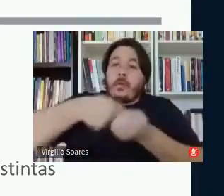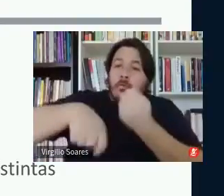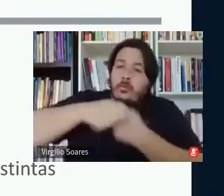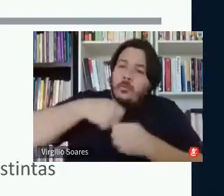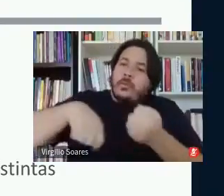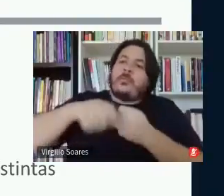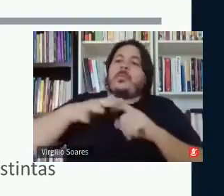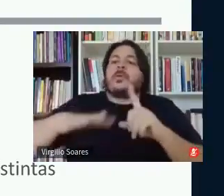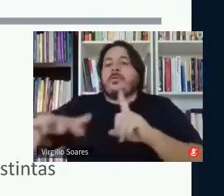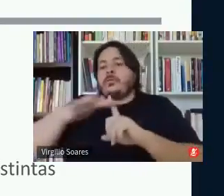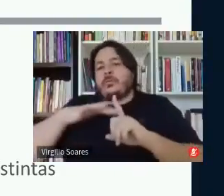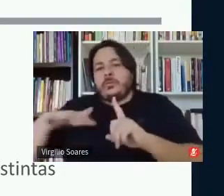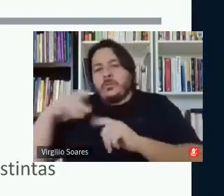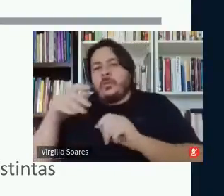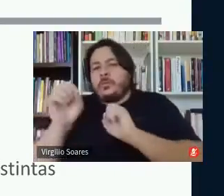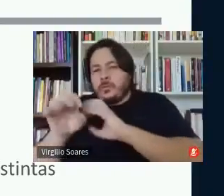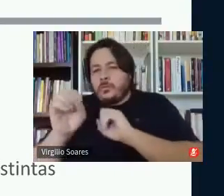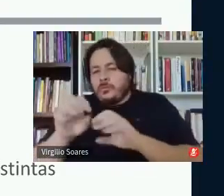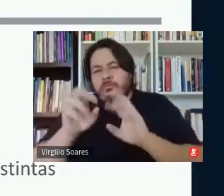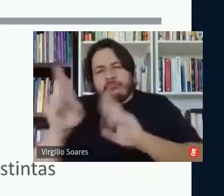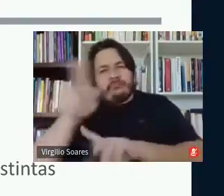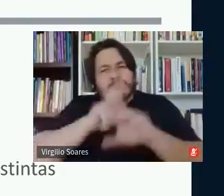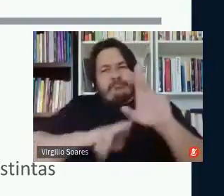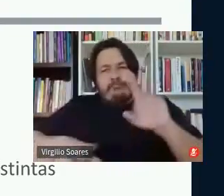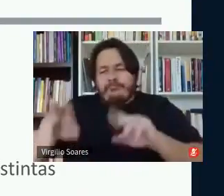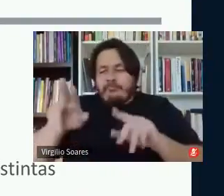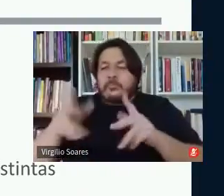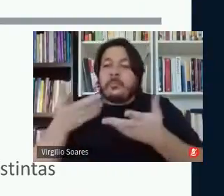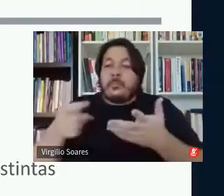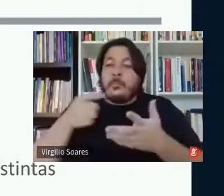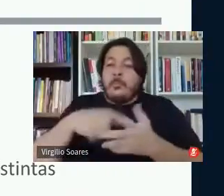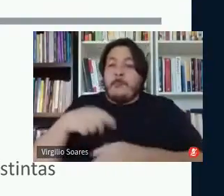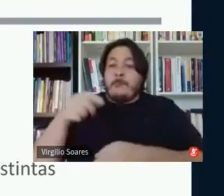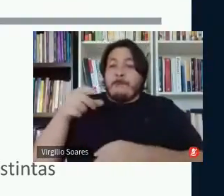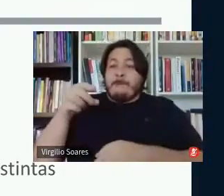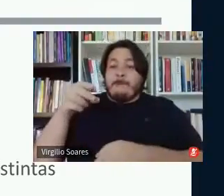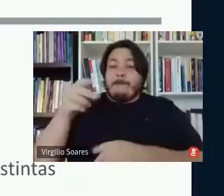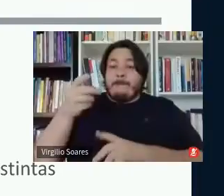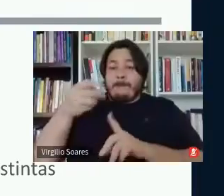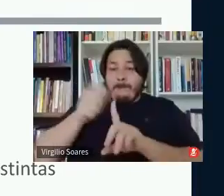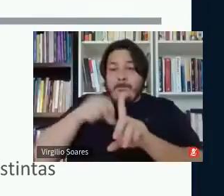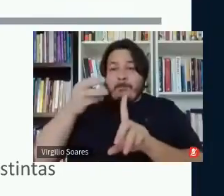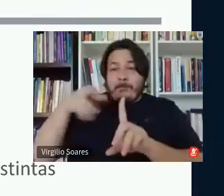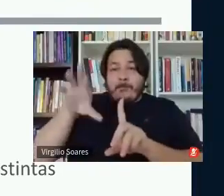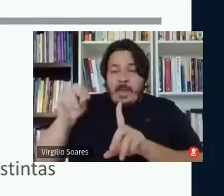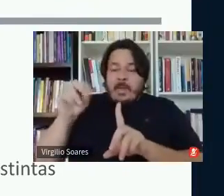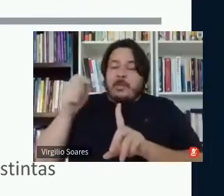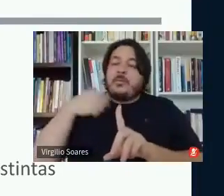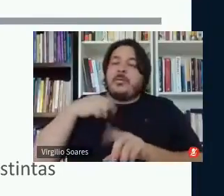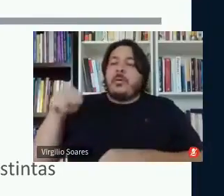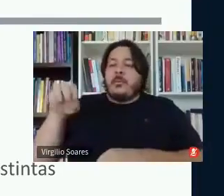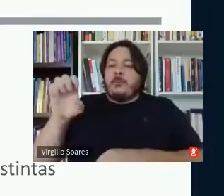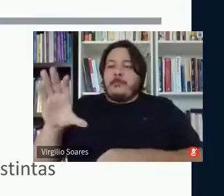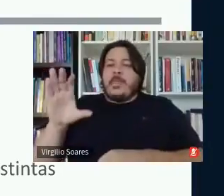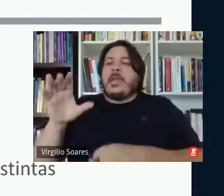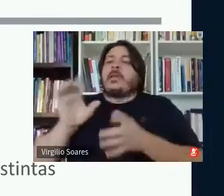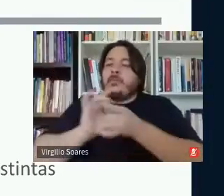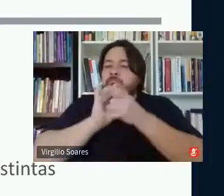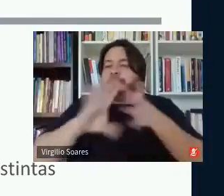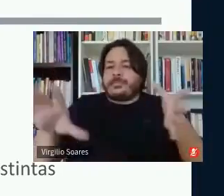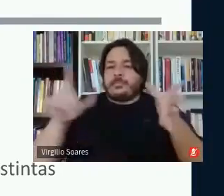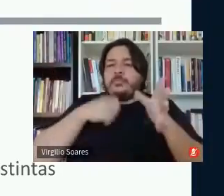educação. Ainda em março, o MEC autorizou o ensino à distância para o Sistema Federal de Ensino, para as universidades e